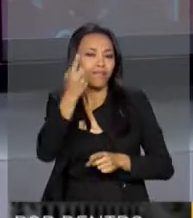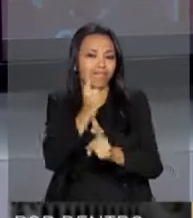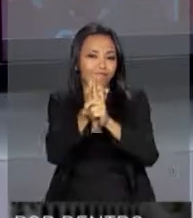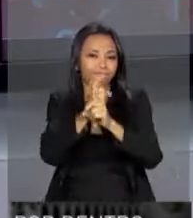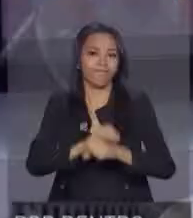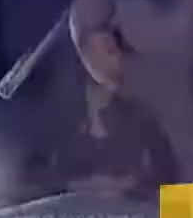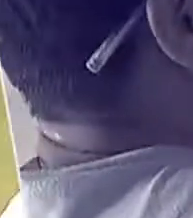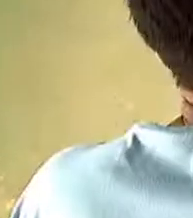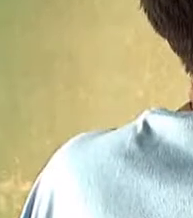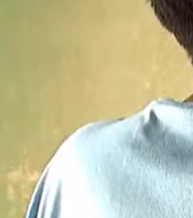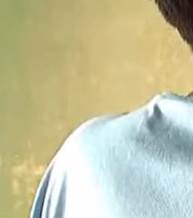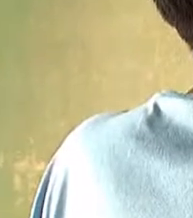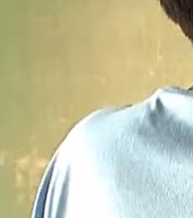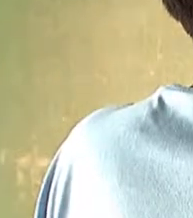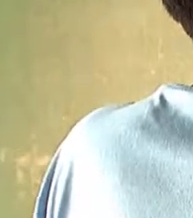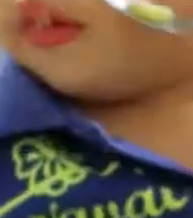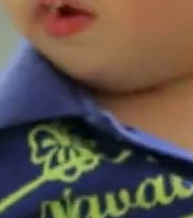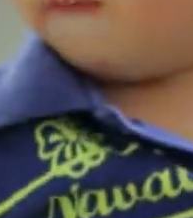próxima